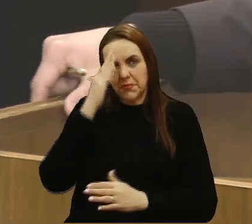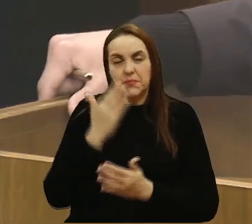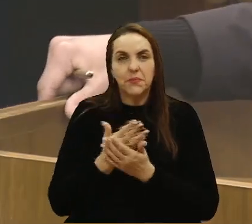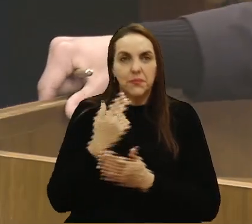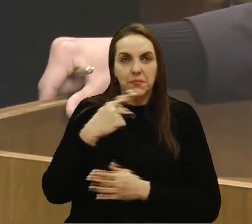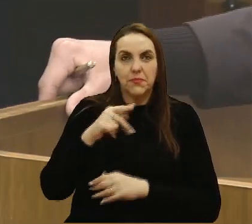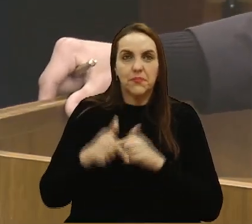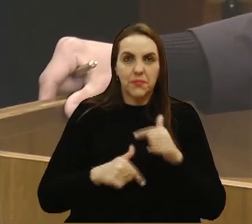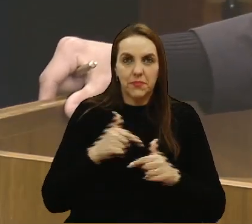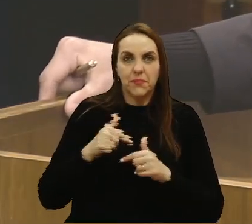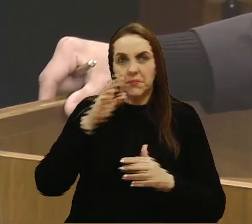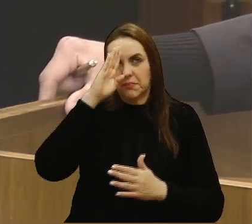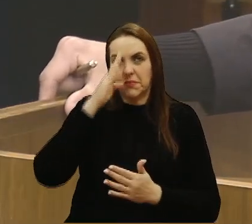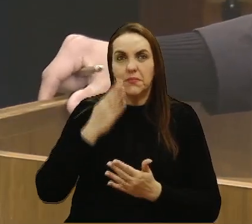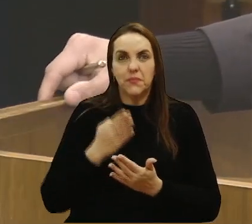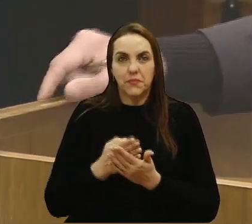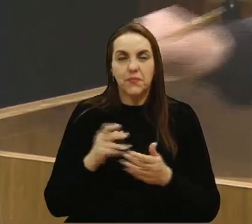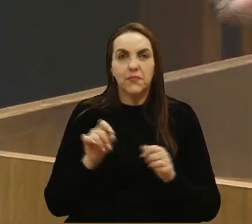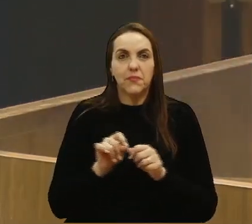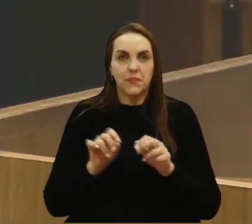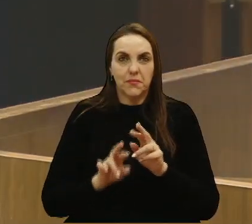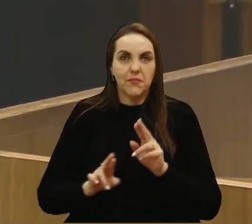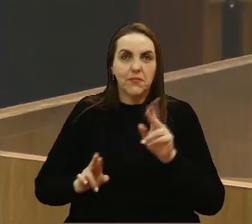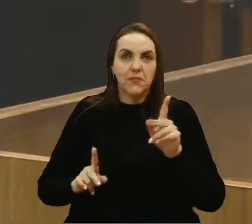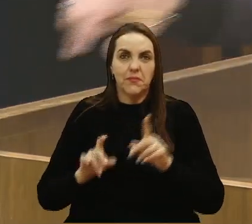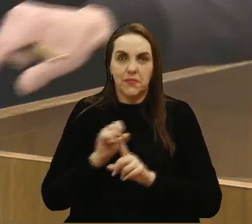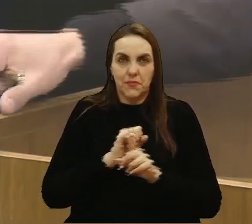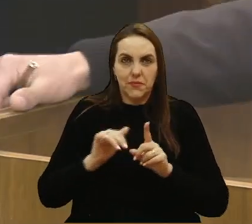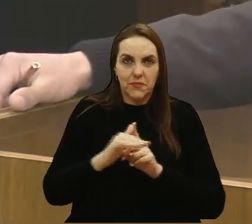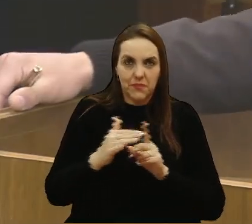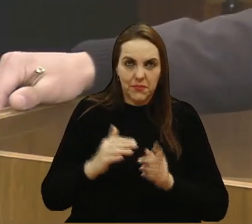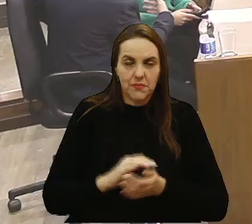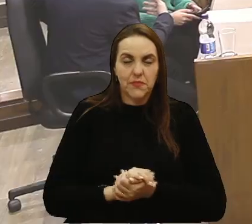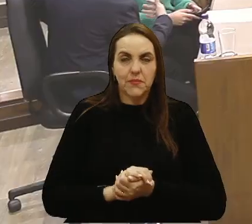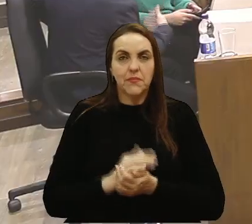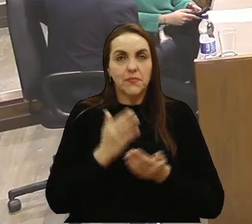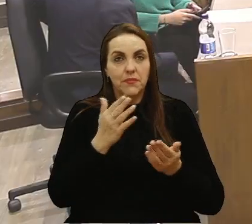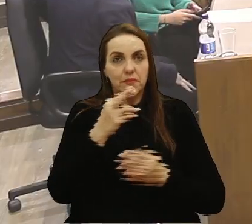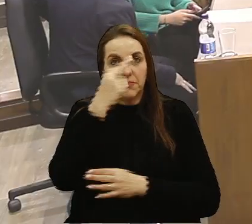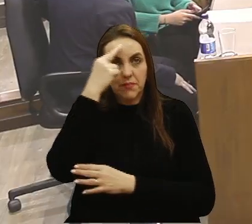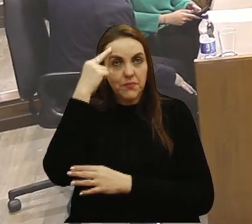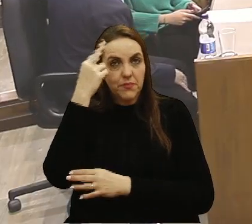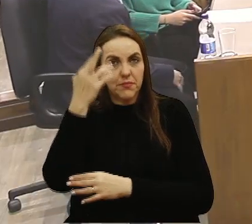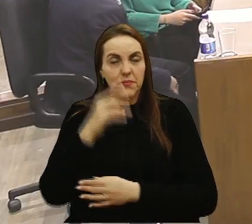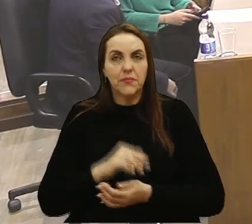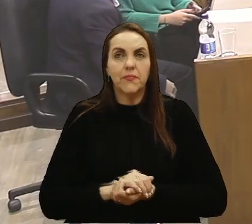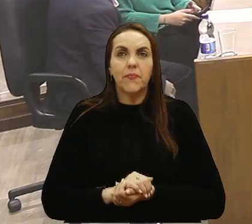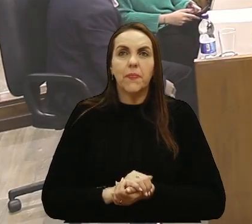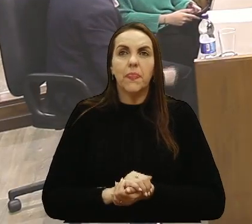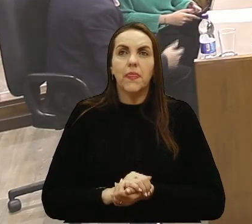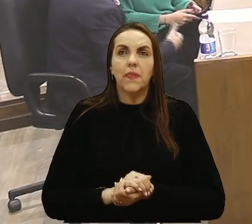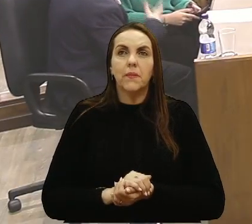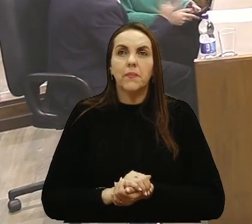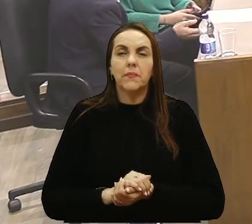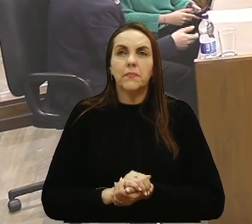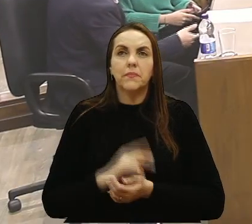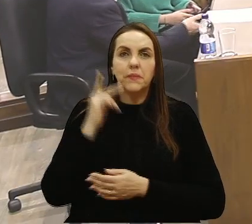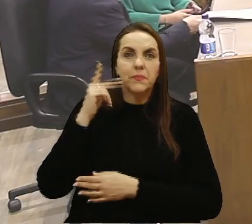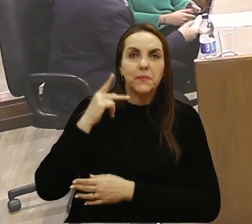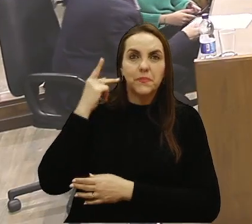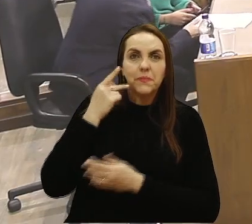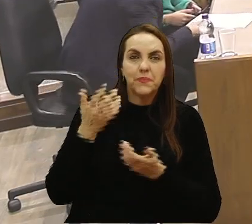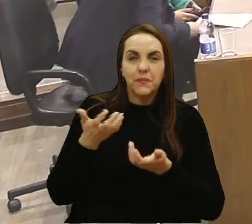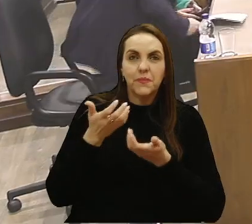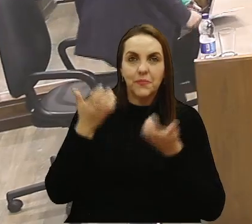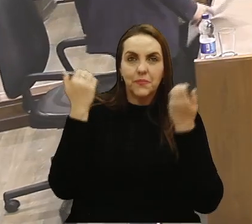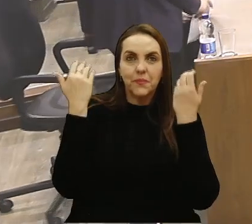que confiam e que o senhor está fazendo a diferença aí na sociedade. Só a parte, vereador Rafael Bueno. Bom, vereador, quero parabenizar